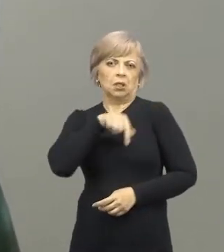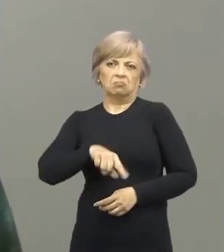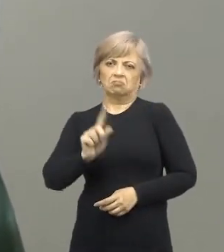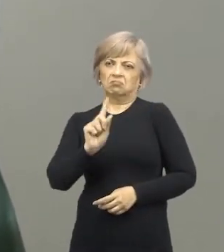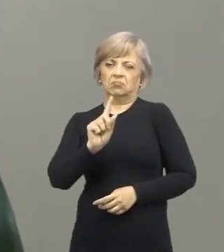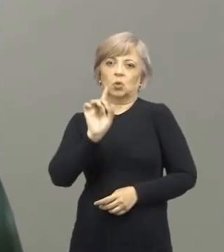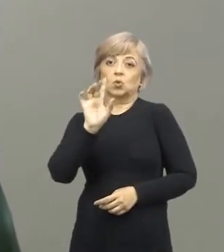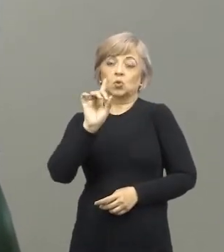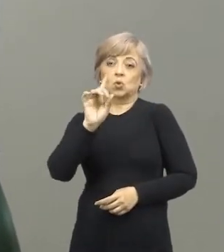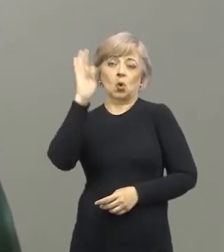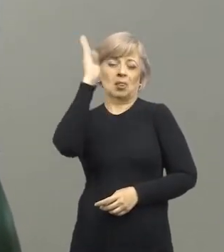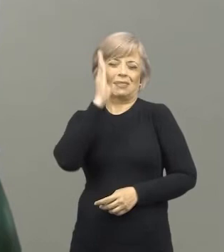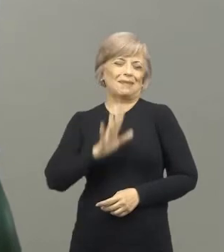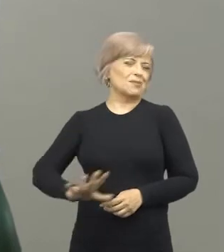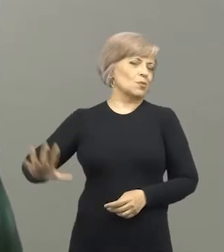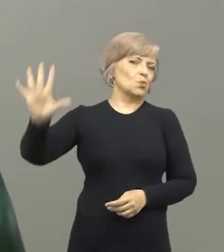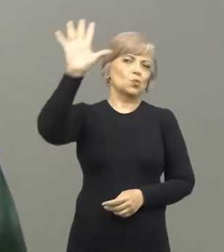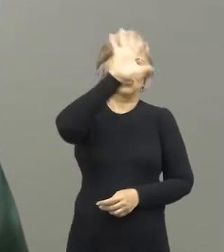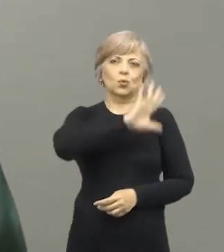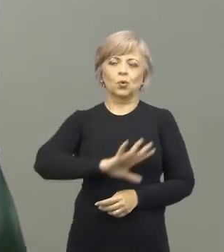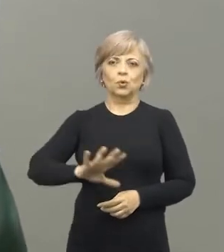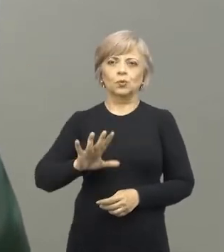nacional.